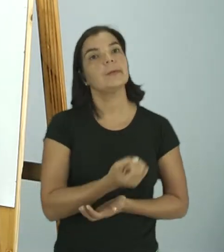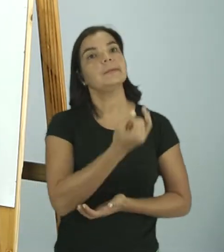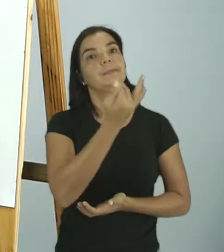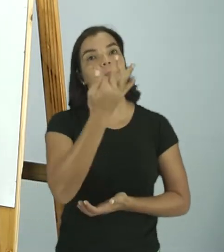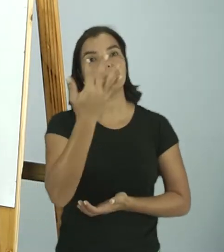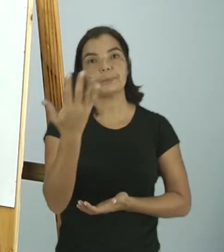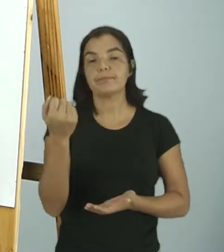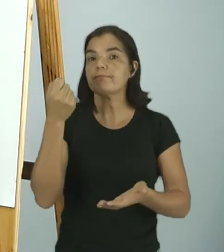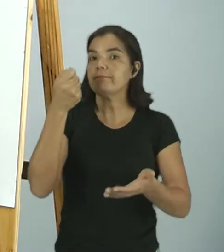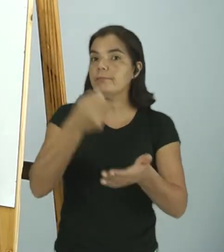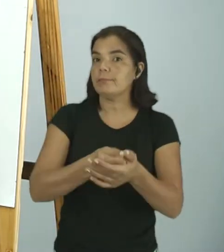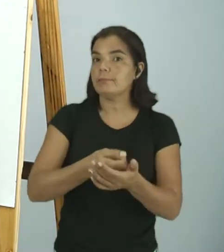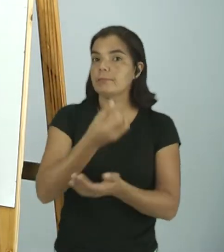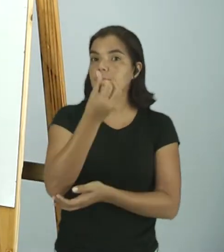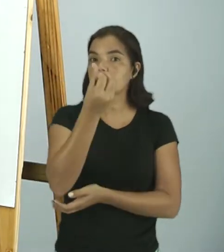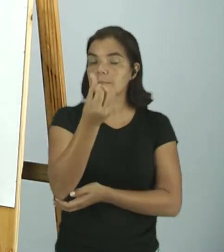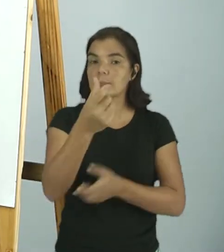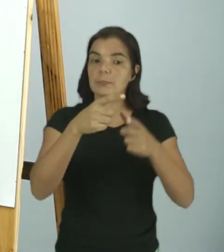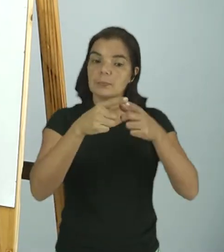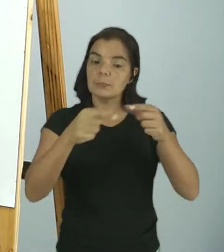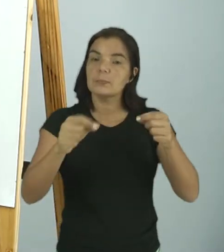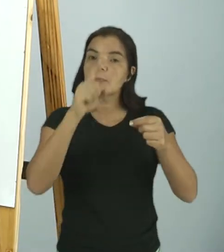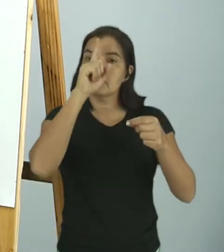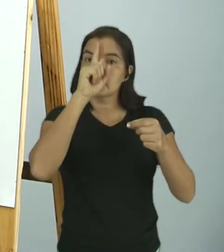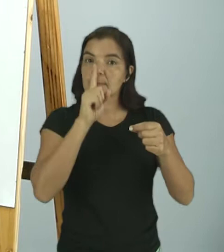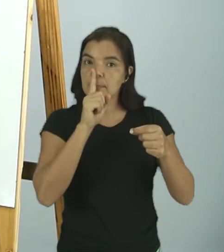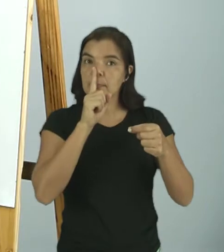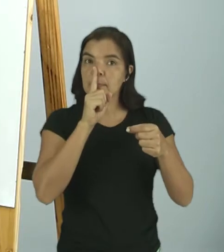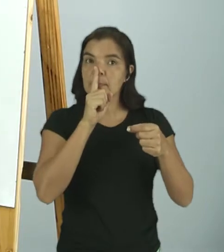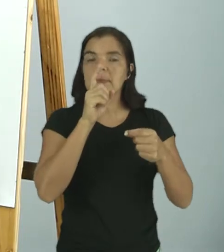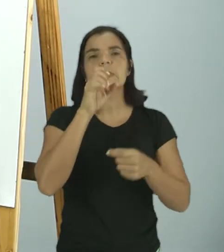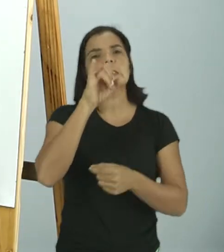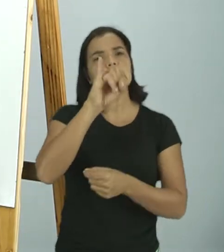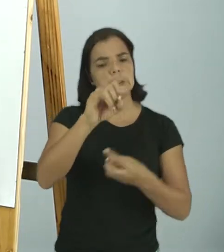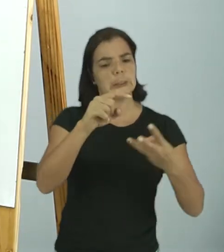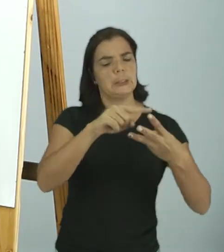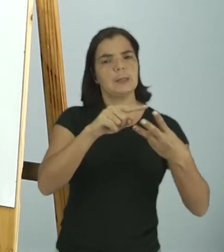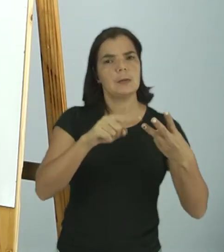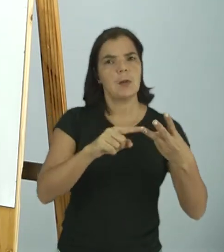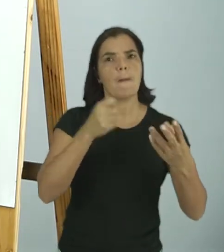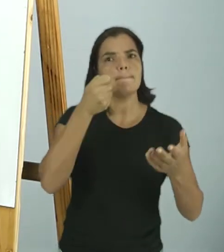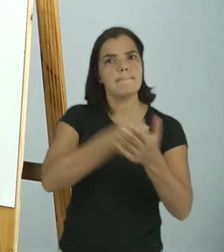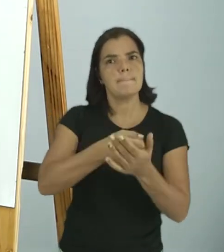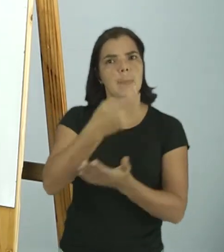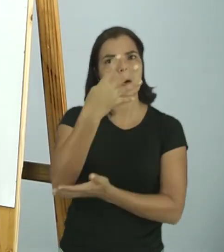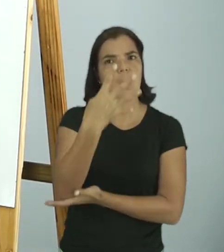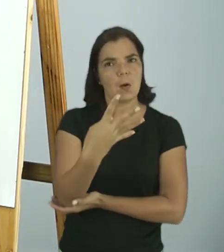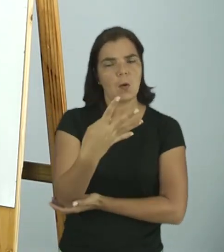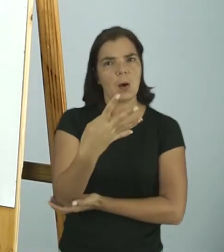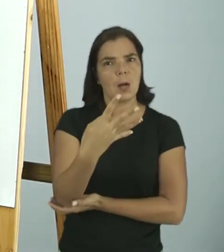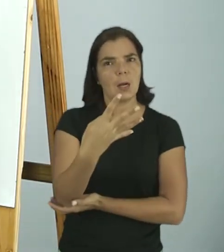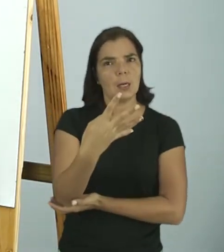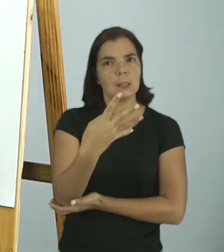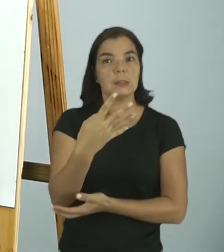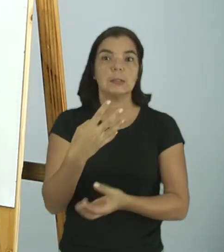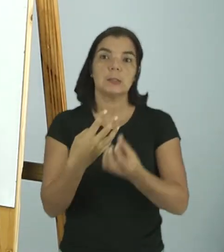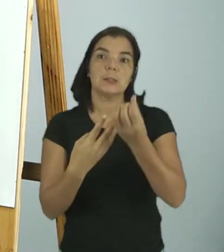quanto pagaram por seis mamão papaia se três eu pago